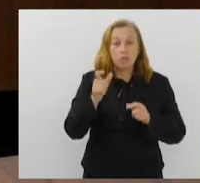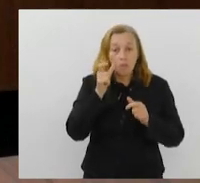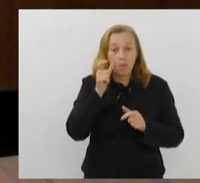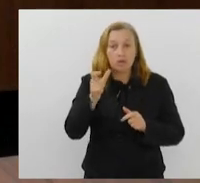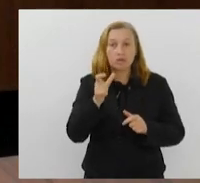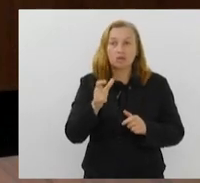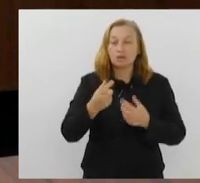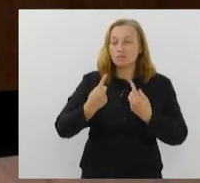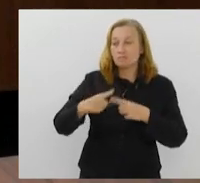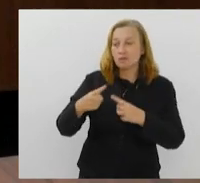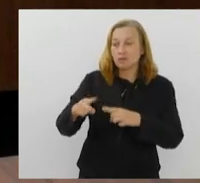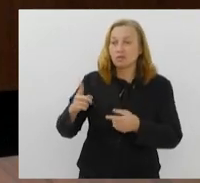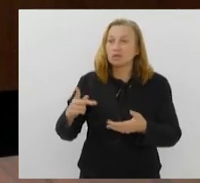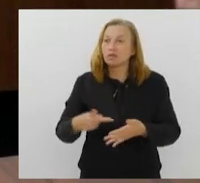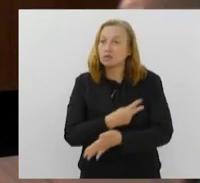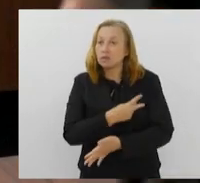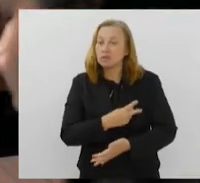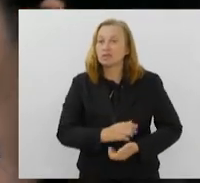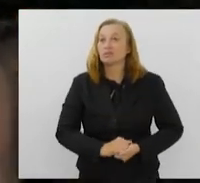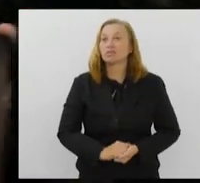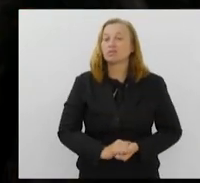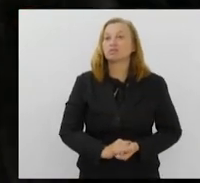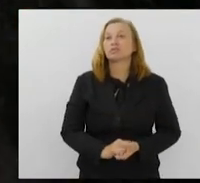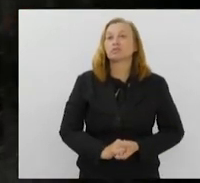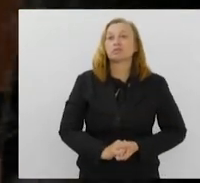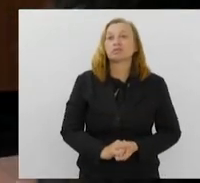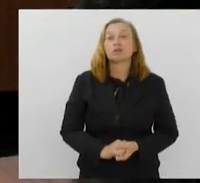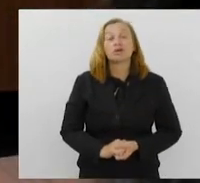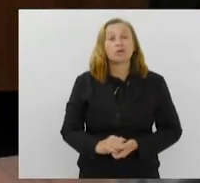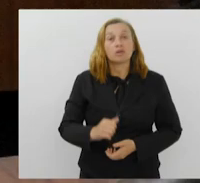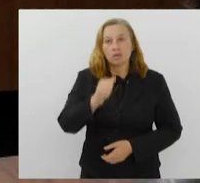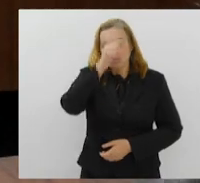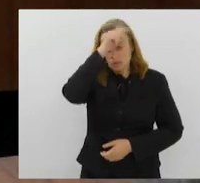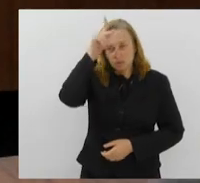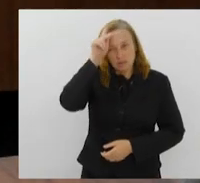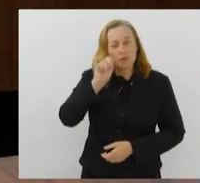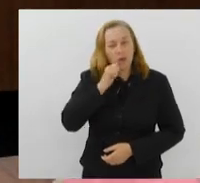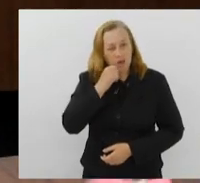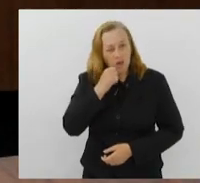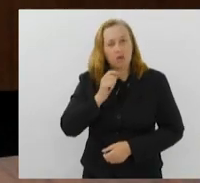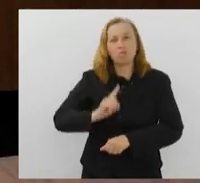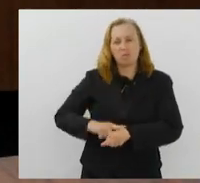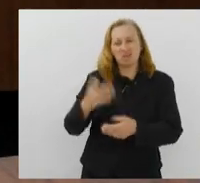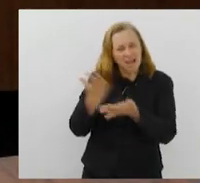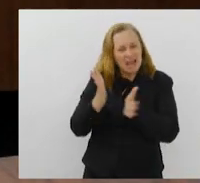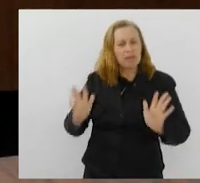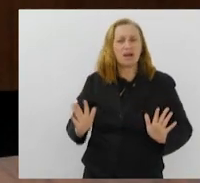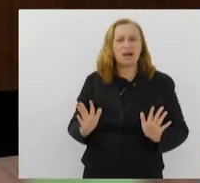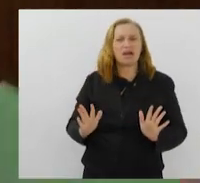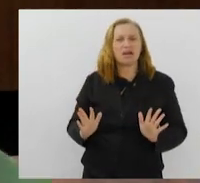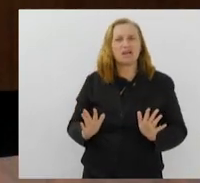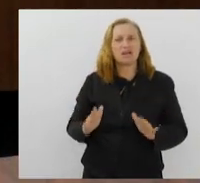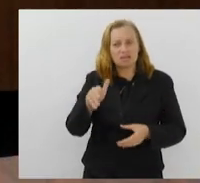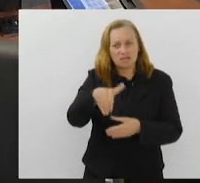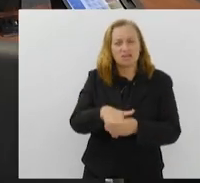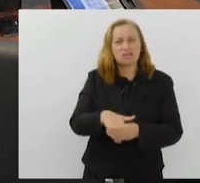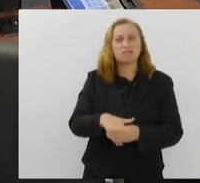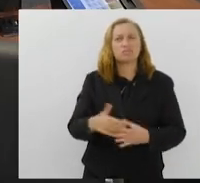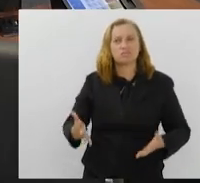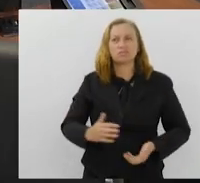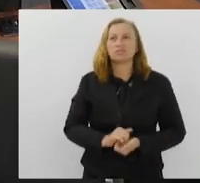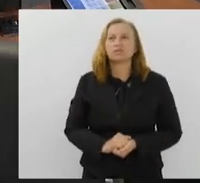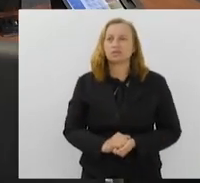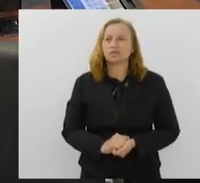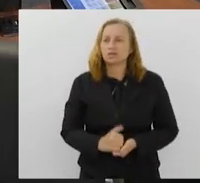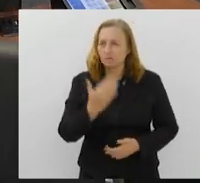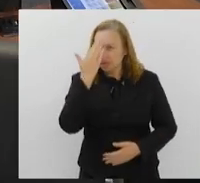essas perseguições que vêm acontecendo ao longo dos anos no governo do Eduardo Paes, que chegou o momento de dar um basta nessas perseguições. Muito obrigado, presidente. Muito obrigado,